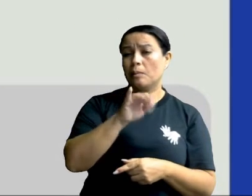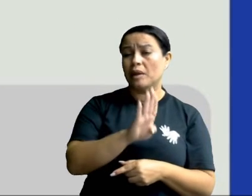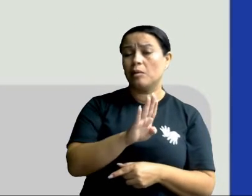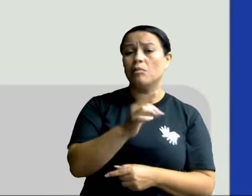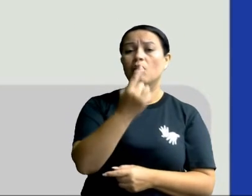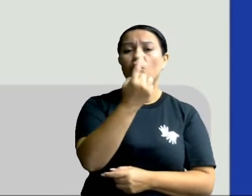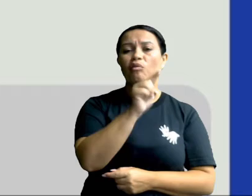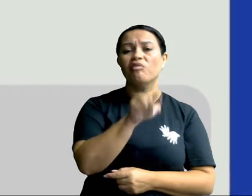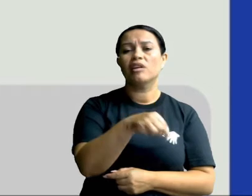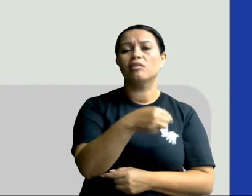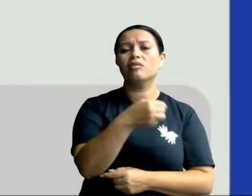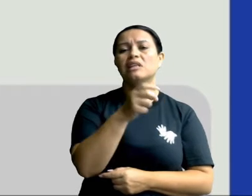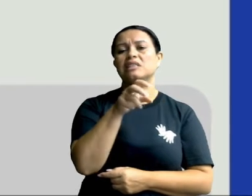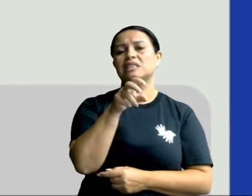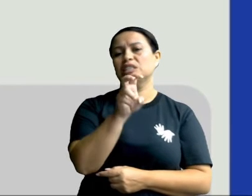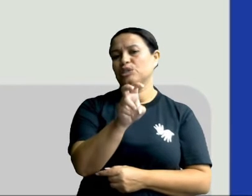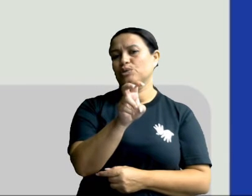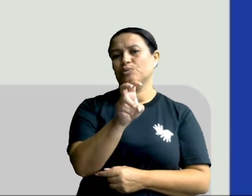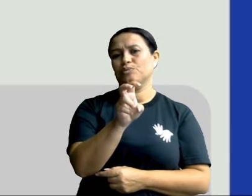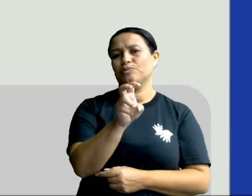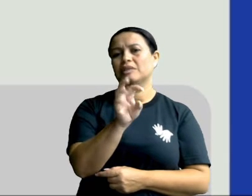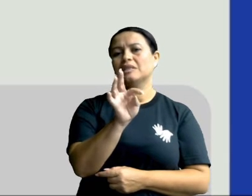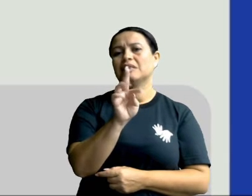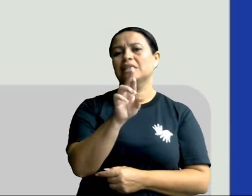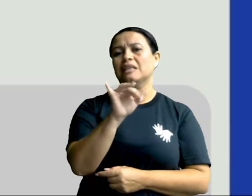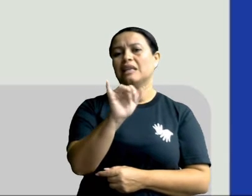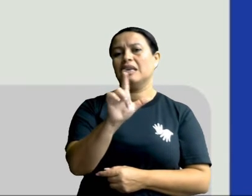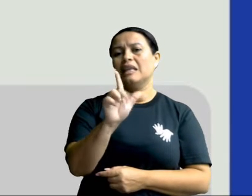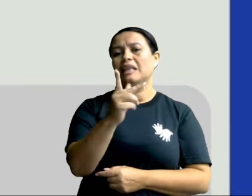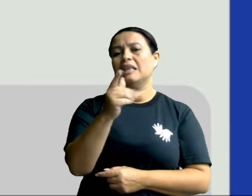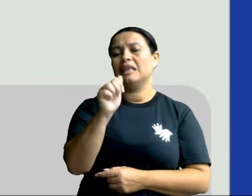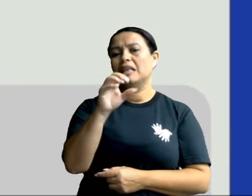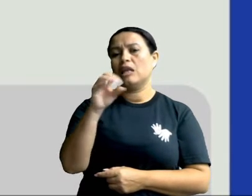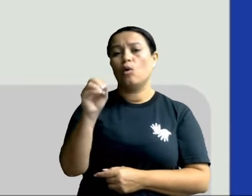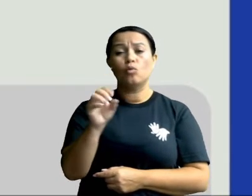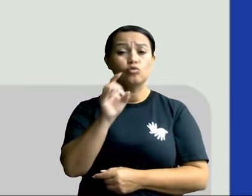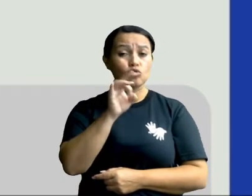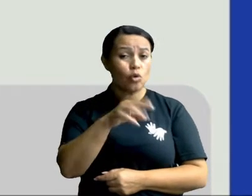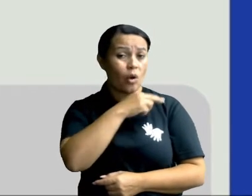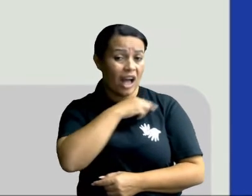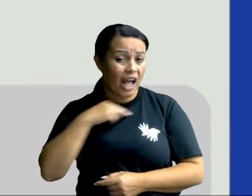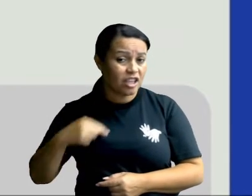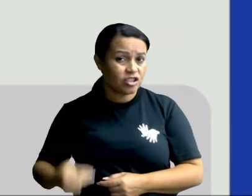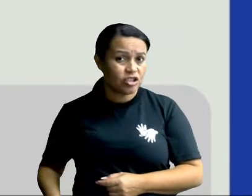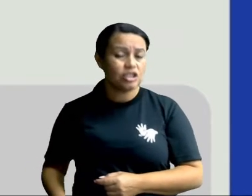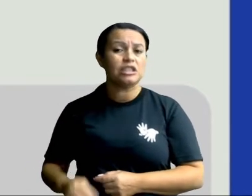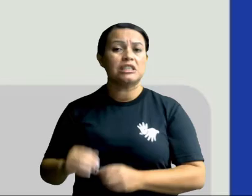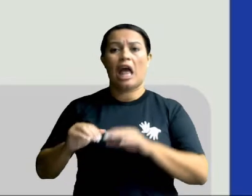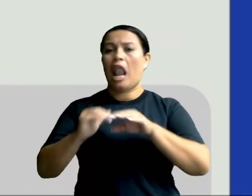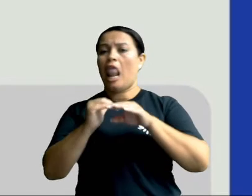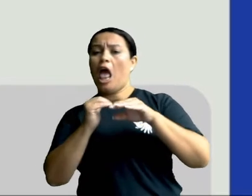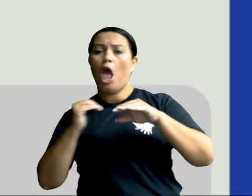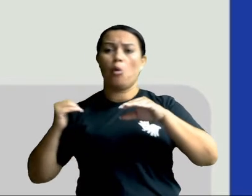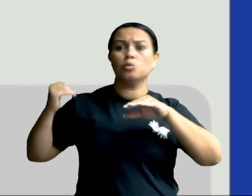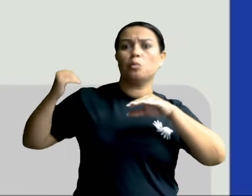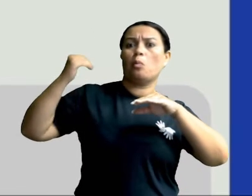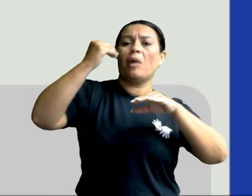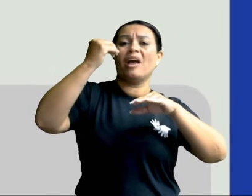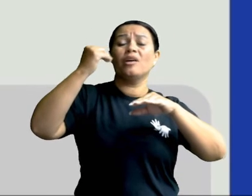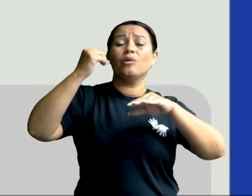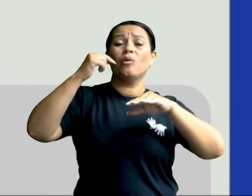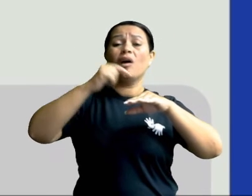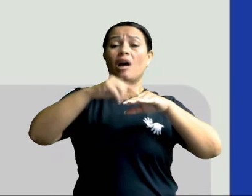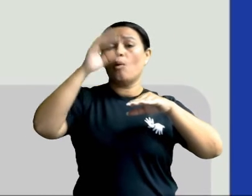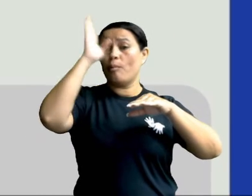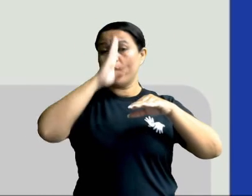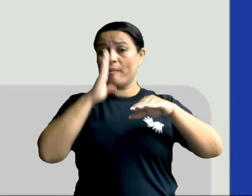foi 1,5 trilhão. Então você vê que só a exportação da China era superior ao PIB do Brasil e